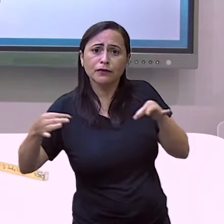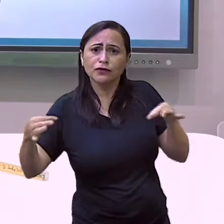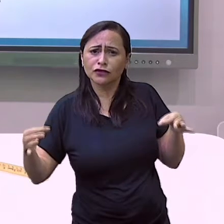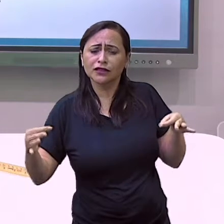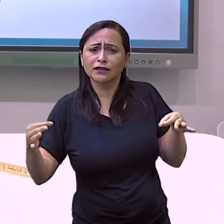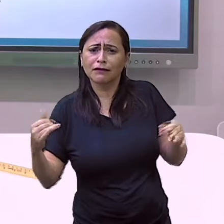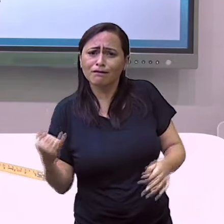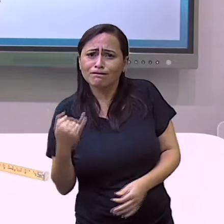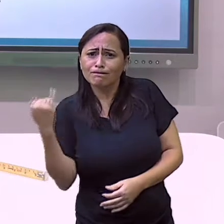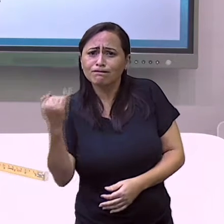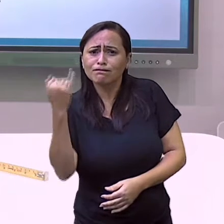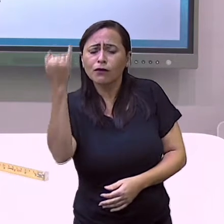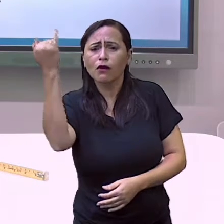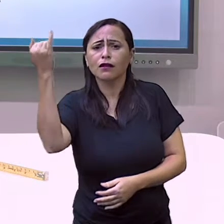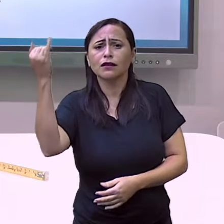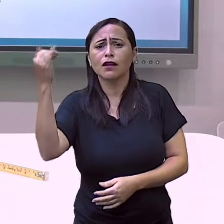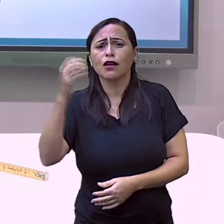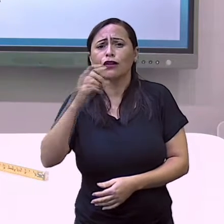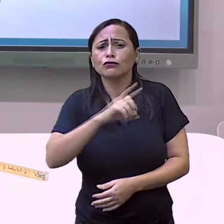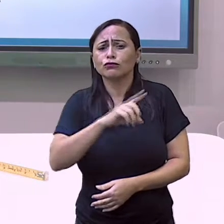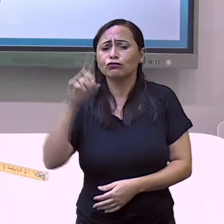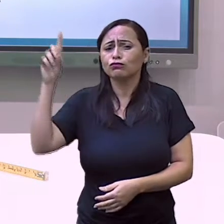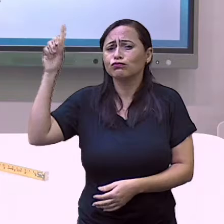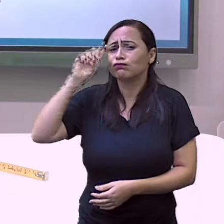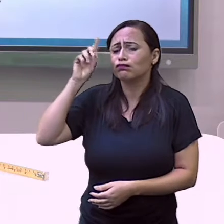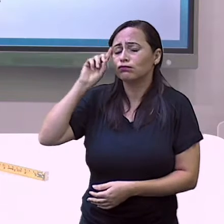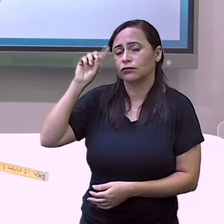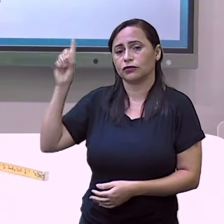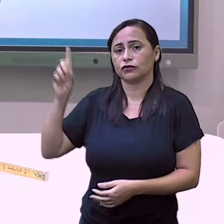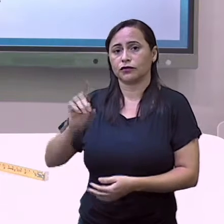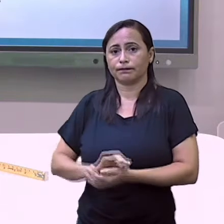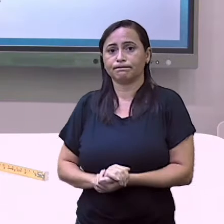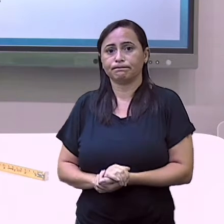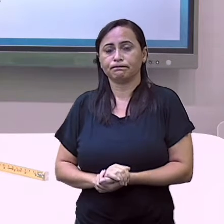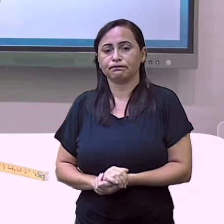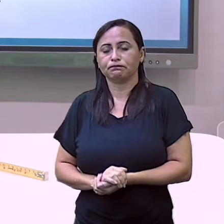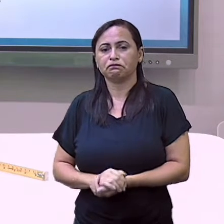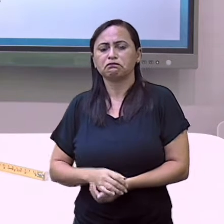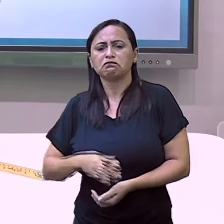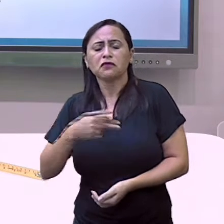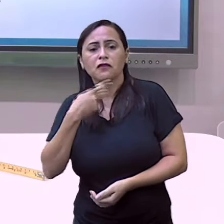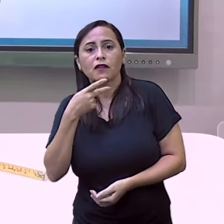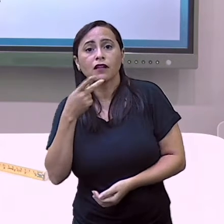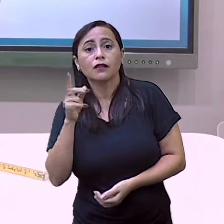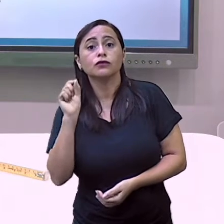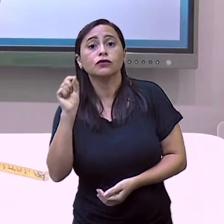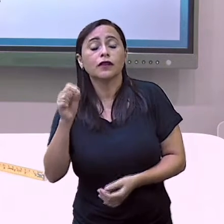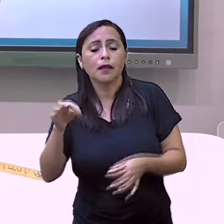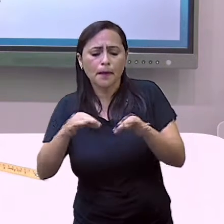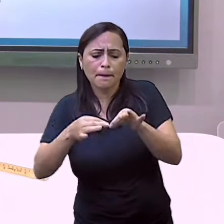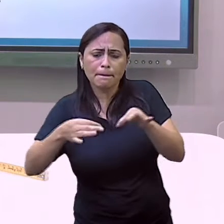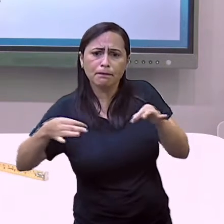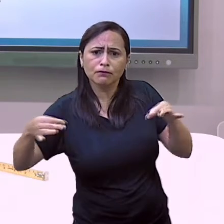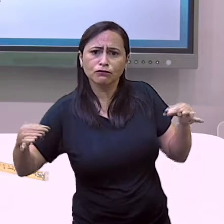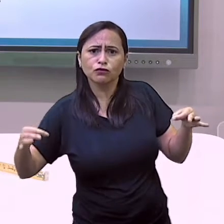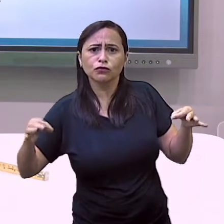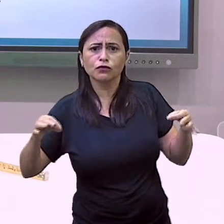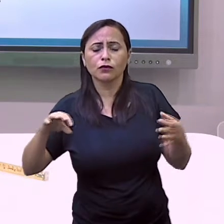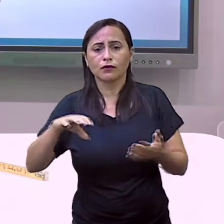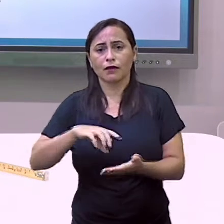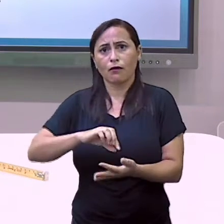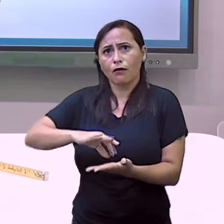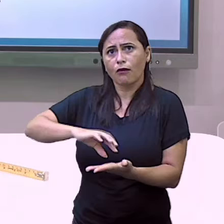dia. Nós estamos falando aqui sobre comprimento, nós estamos falando sobre medidas de capacidade,